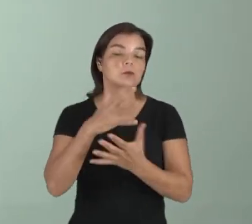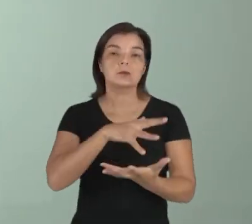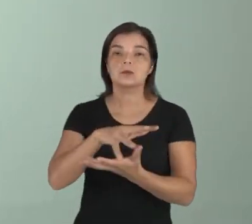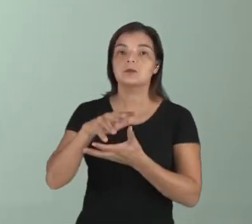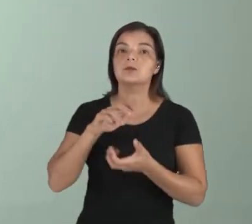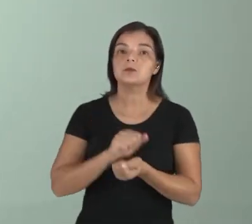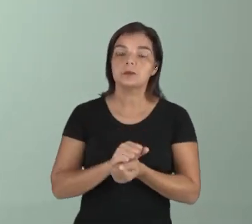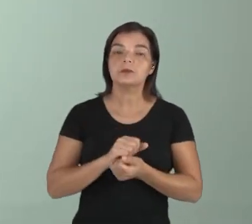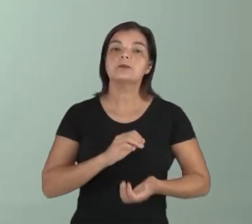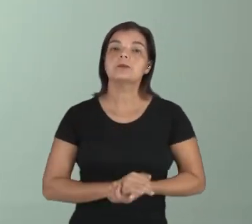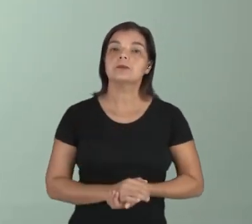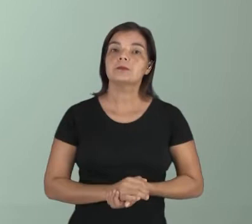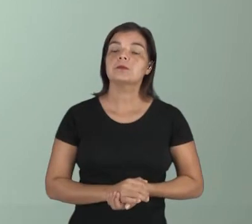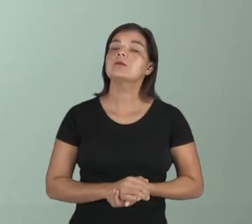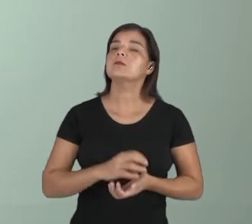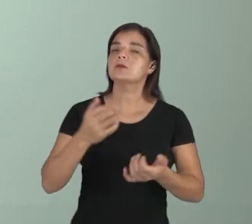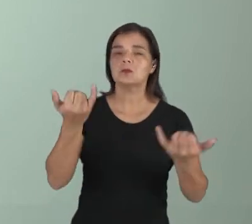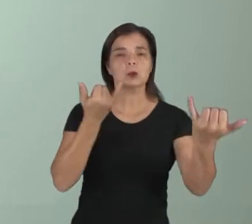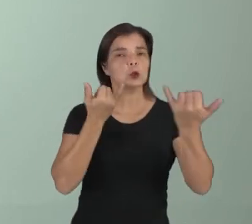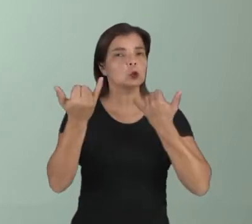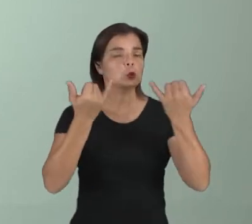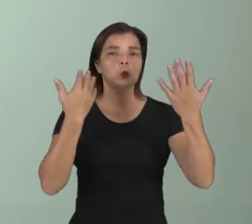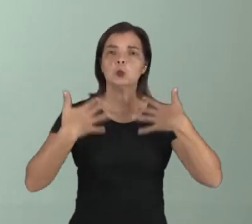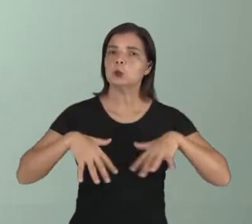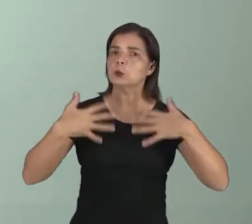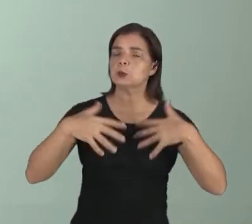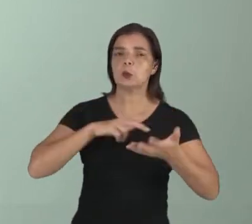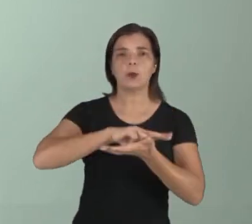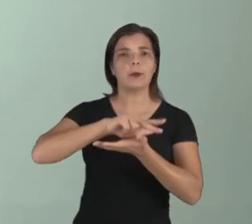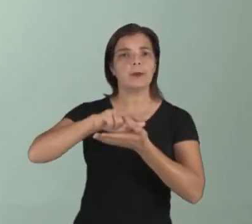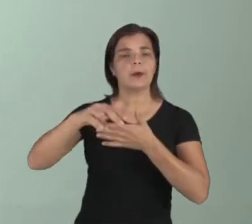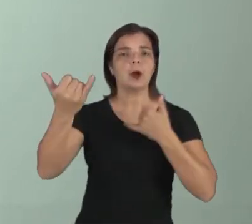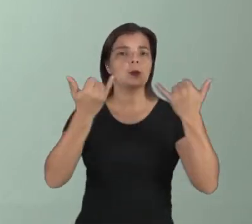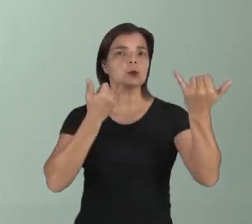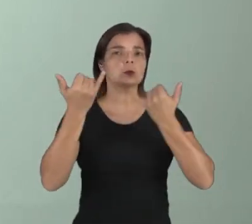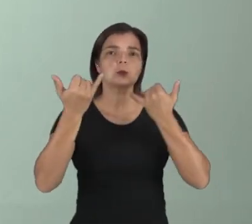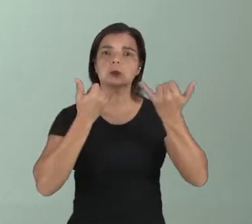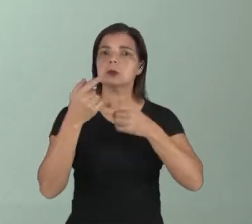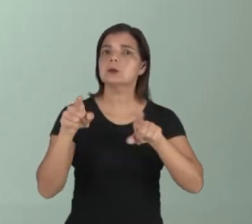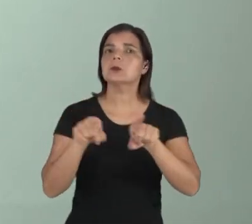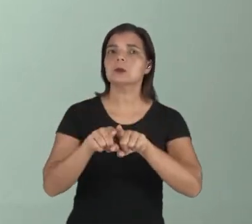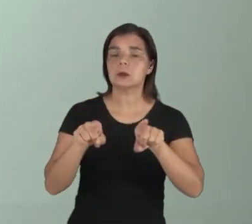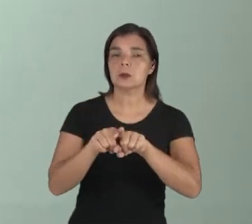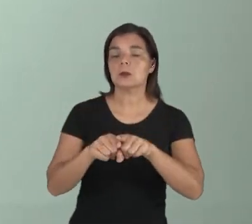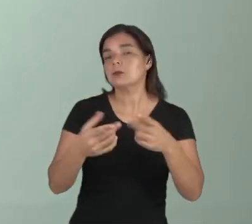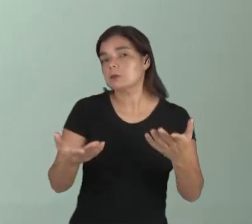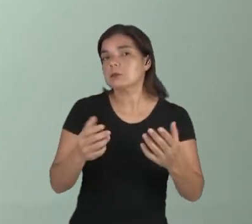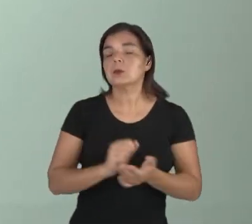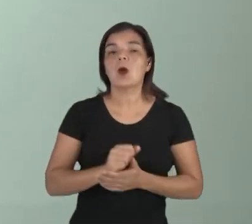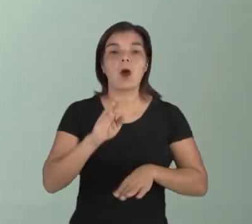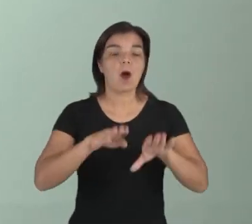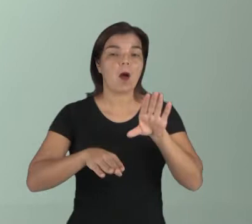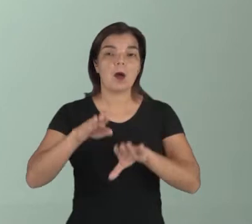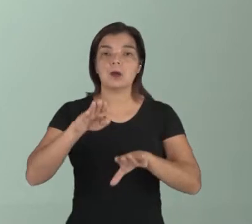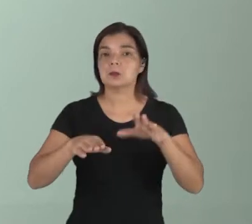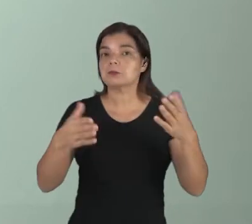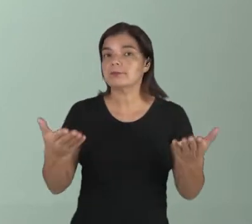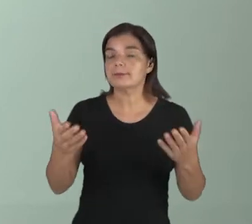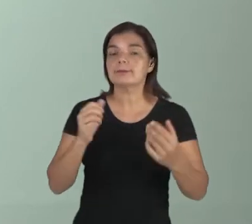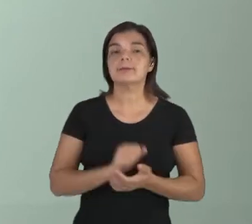no mundo. E são tantas informações, milhares de informações, que muitas vezes